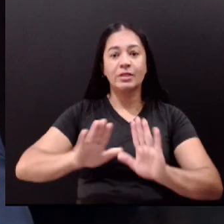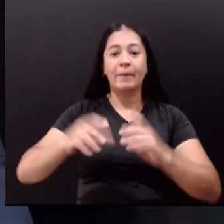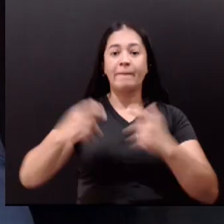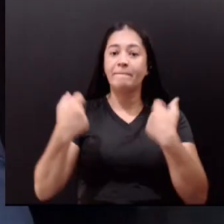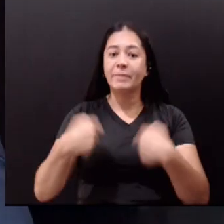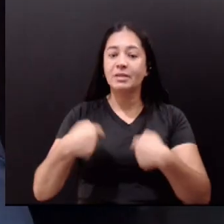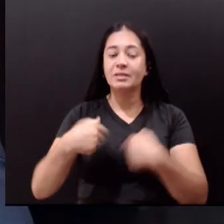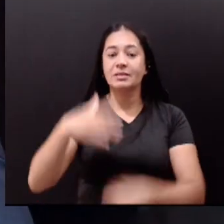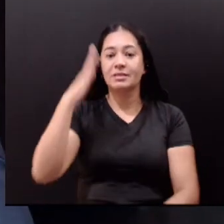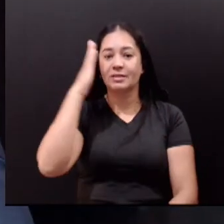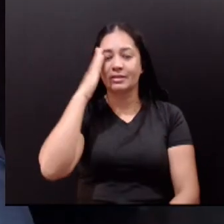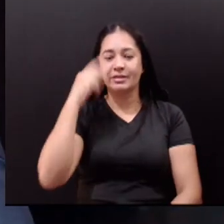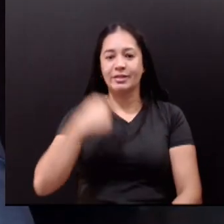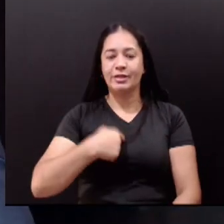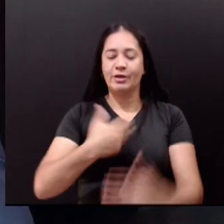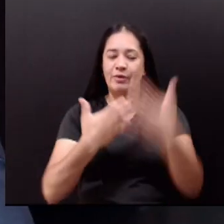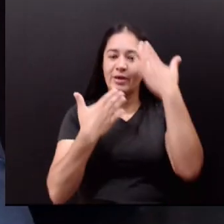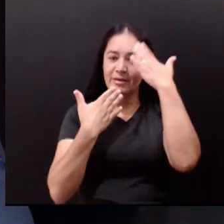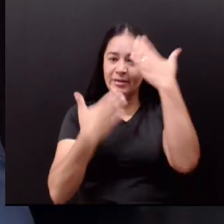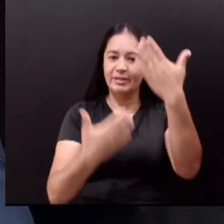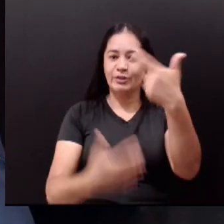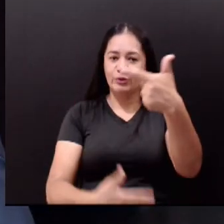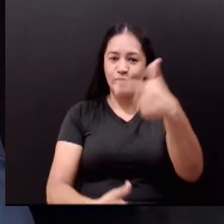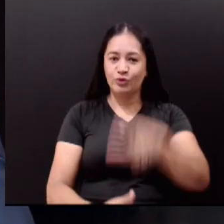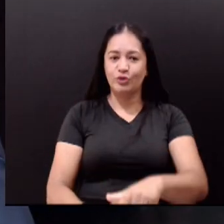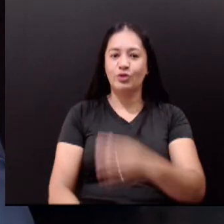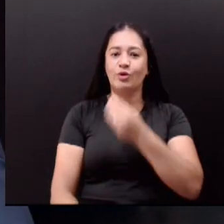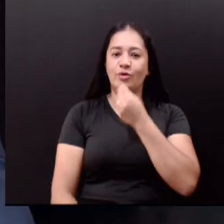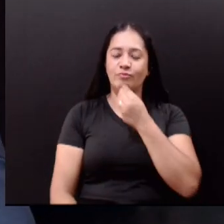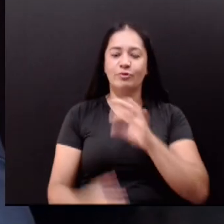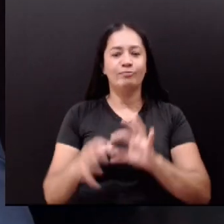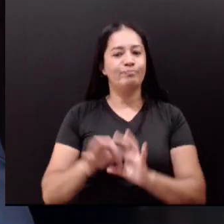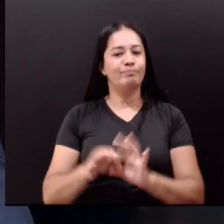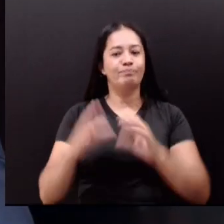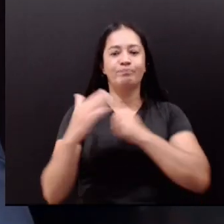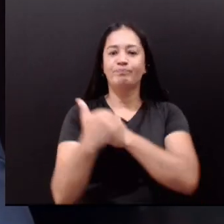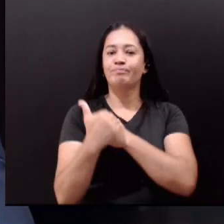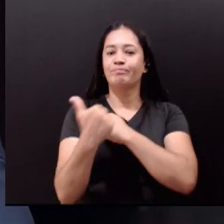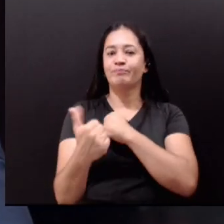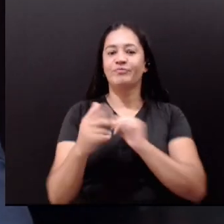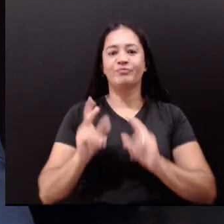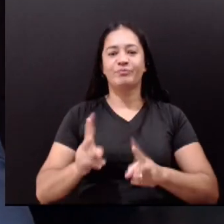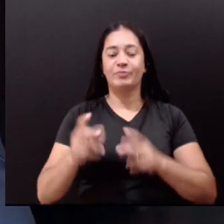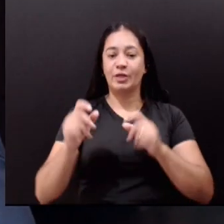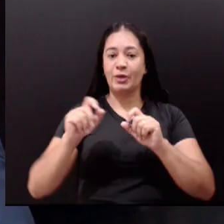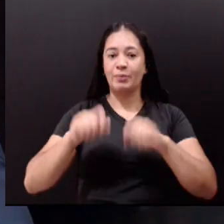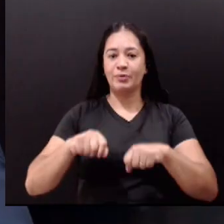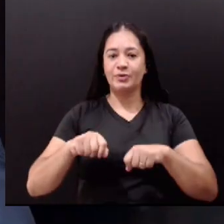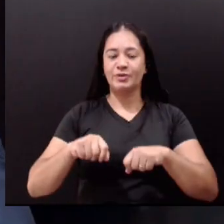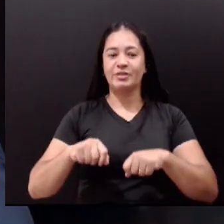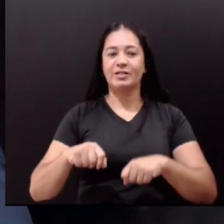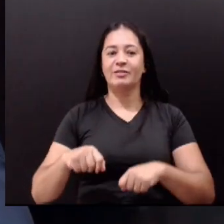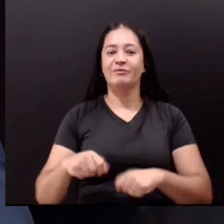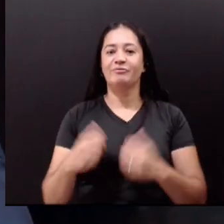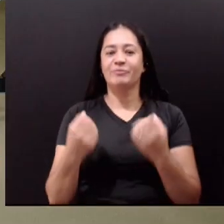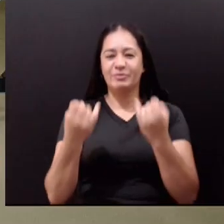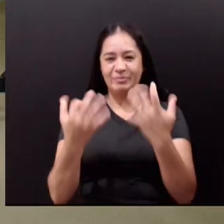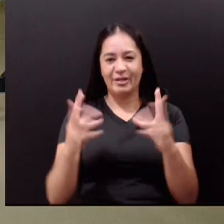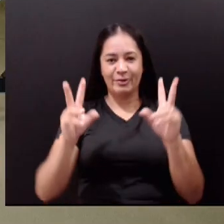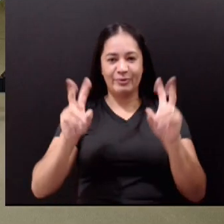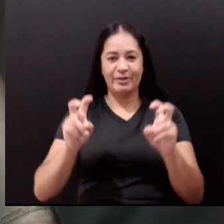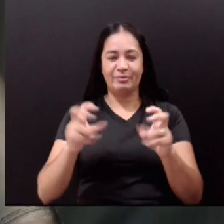agradeço novamente a oportunidade, eu estou super à disposição para sempre que for possível e necessário tratar desse assunto. Obrigado, Rubia. Muito bem, nós